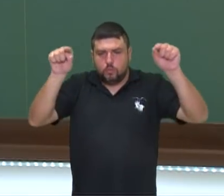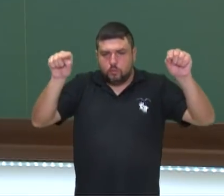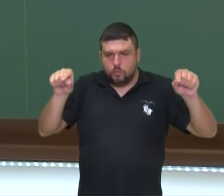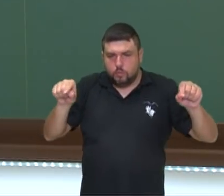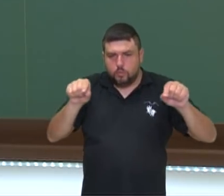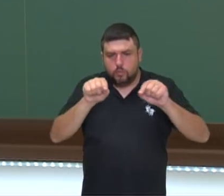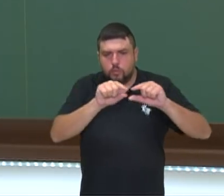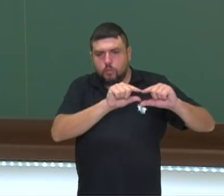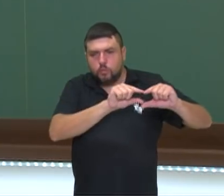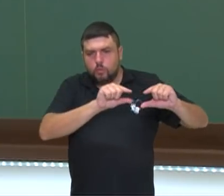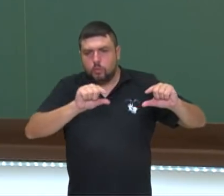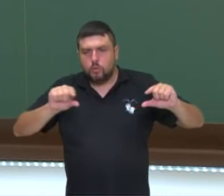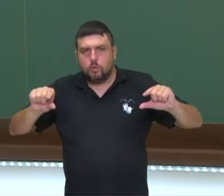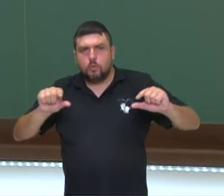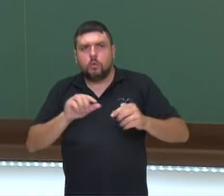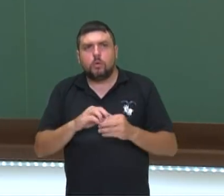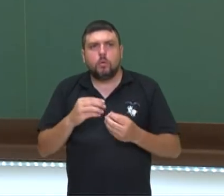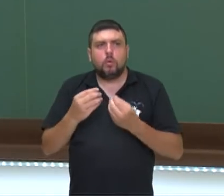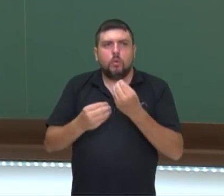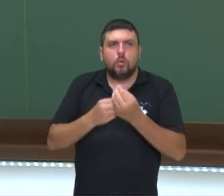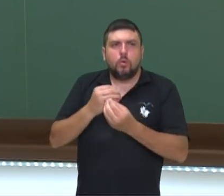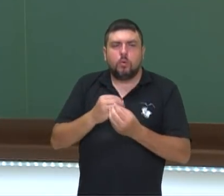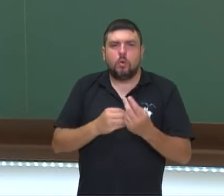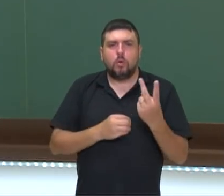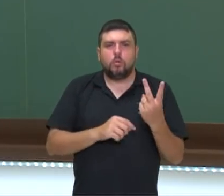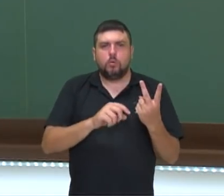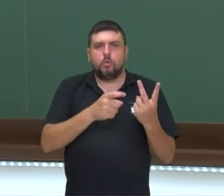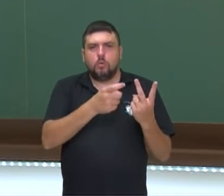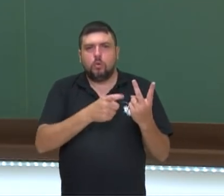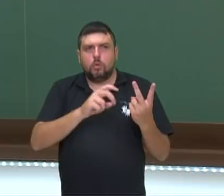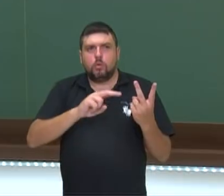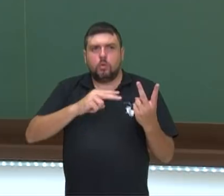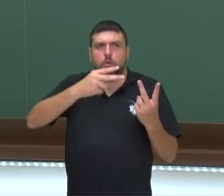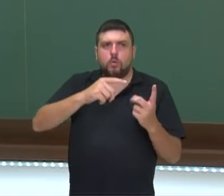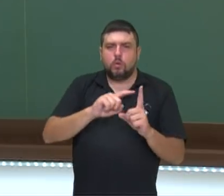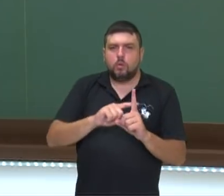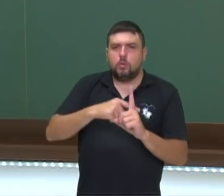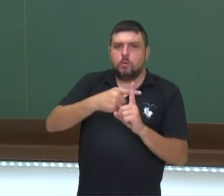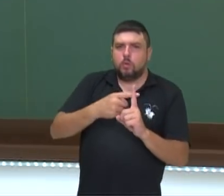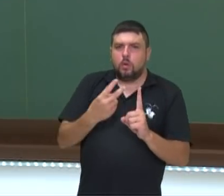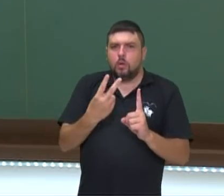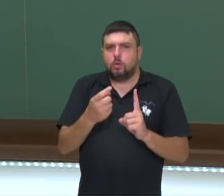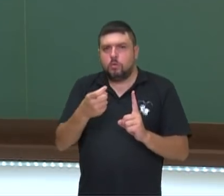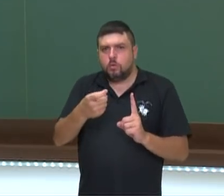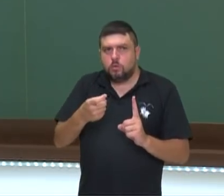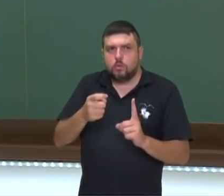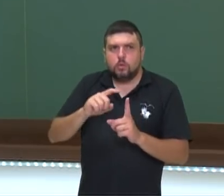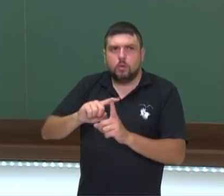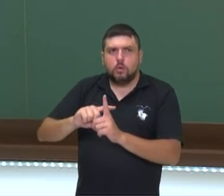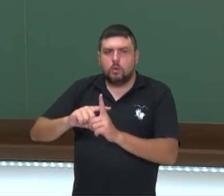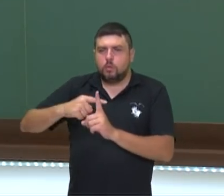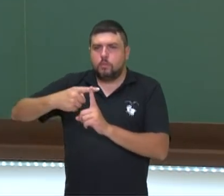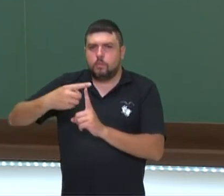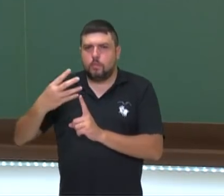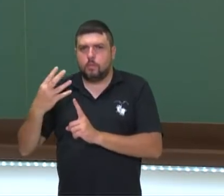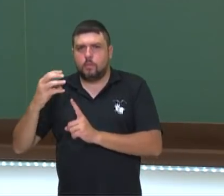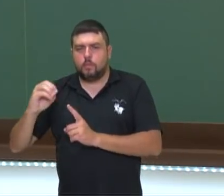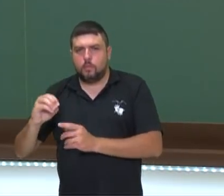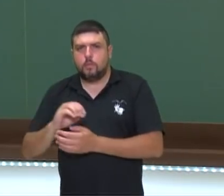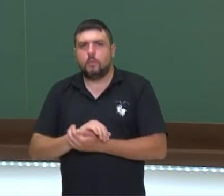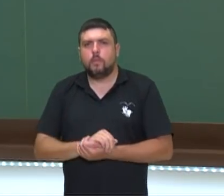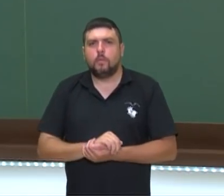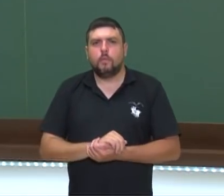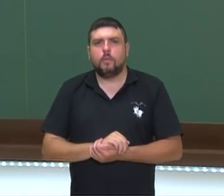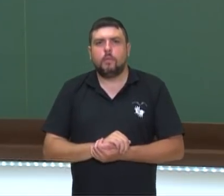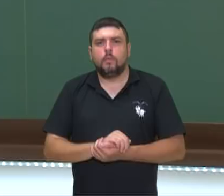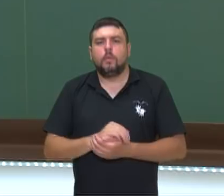2X vezes 1, dá 2X, mais 2X aqui. Então, a área das duas salas mais a área do corredor é igual